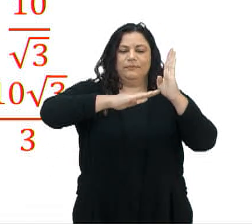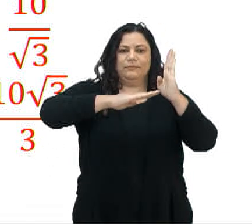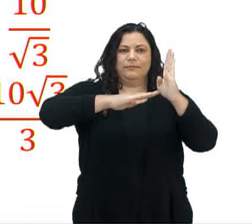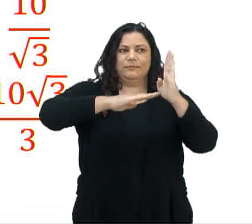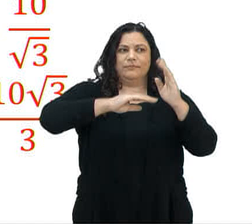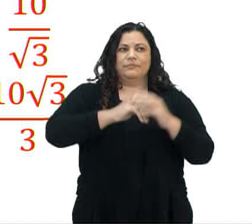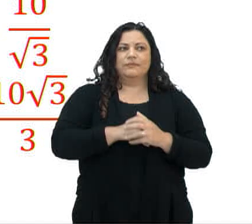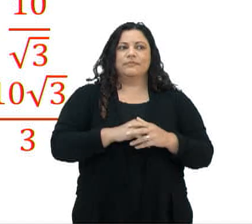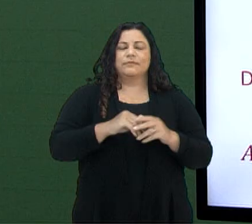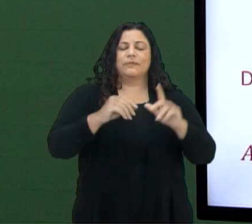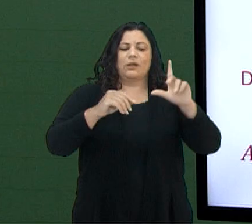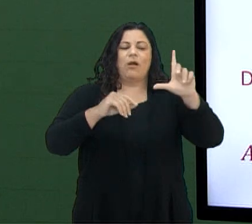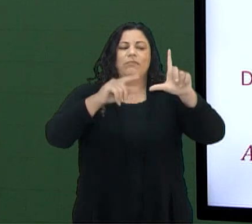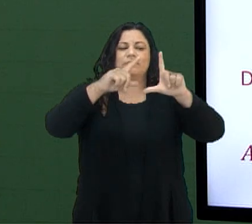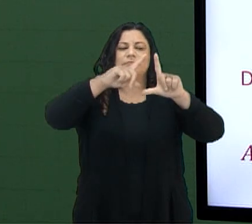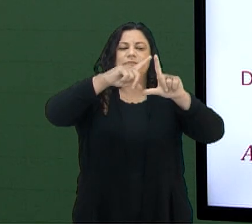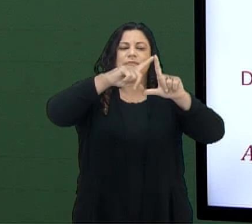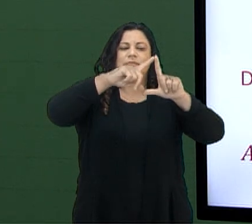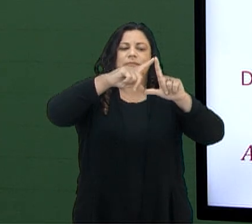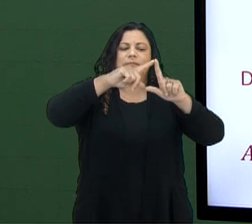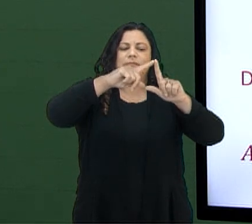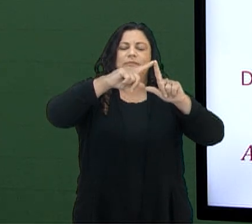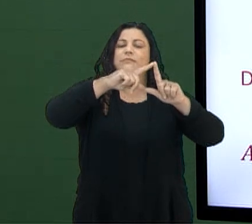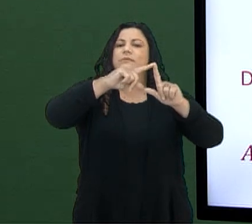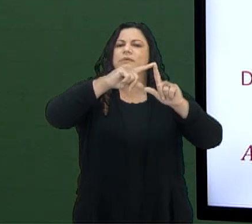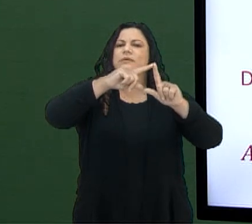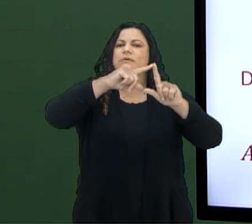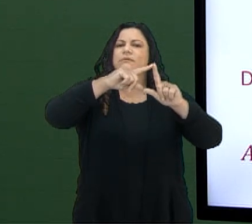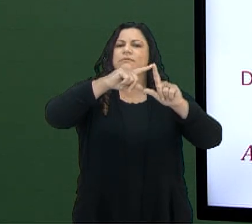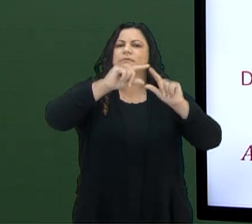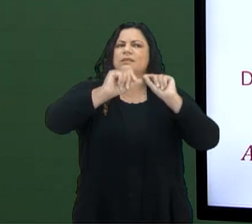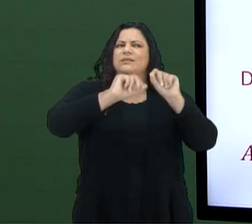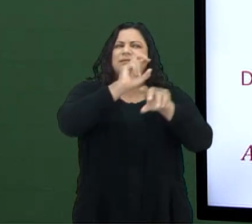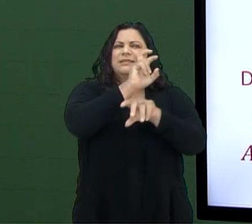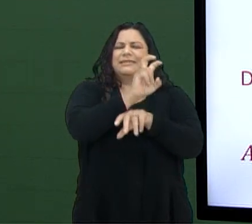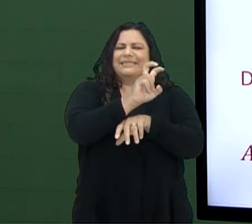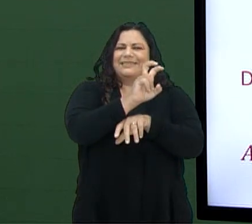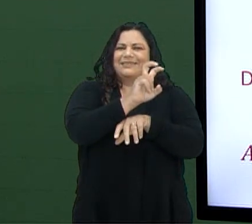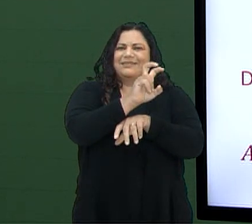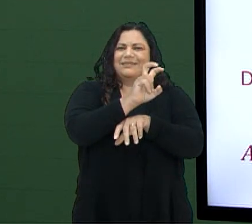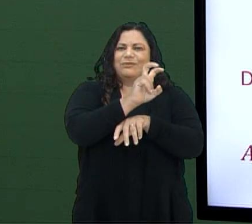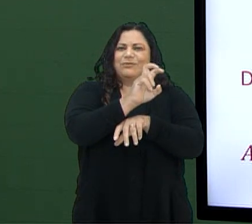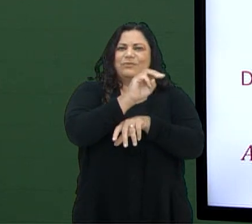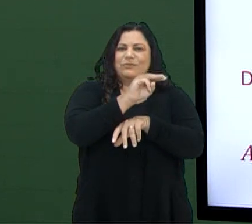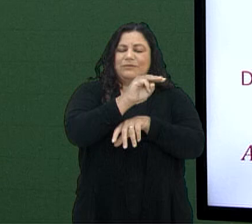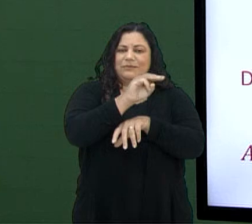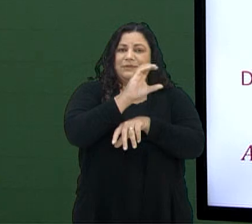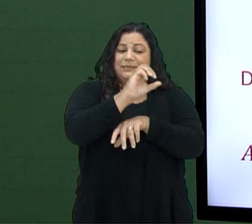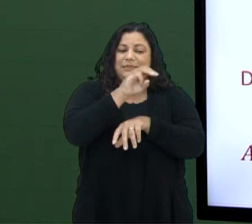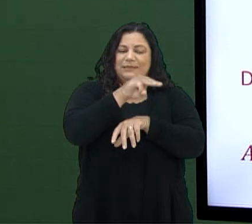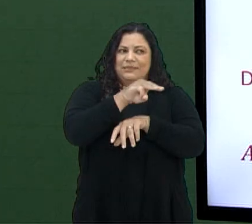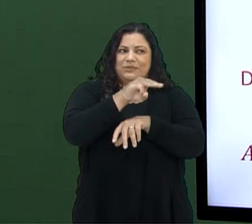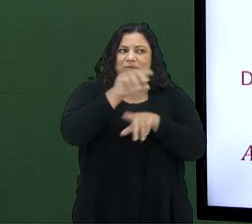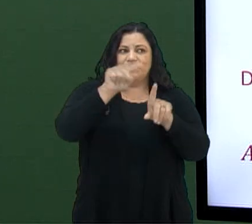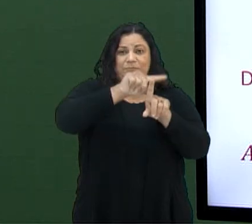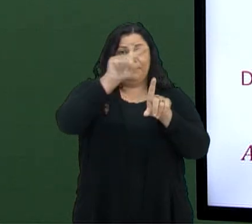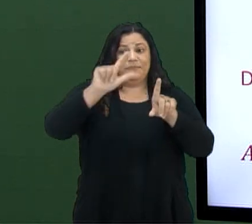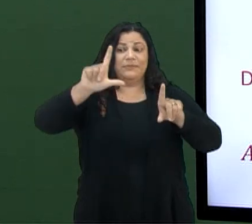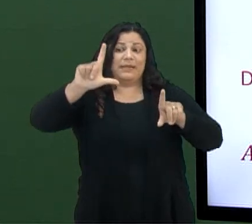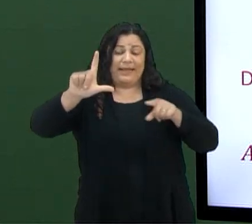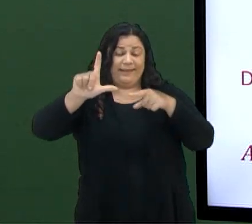mede 5. Tá? 5 centímetros. Esse pedaço aqui é o lado do triângulo, que aqui eu chamei de